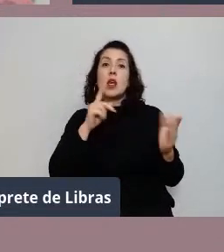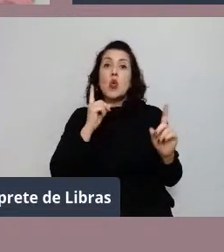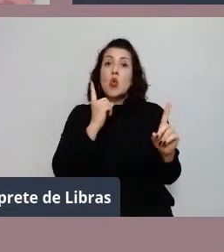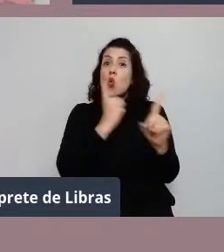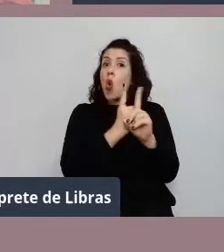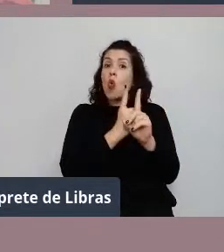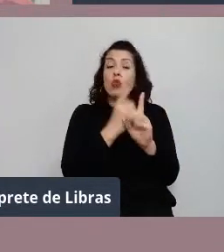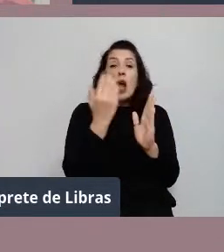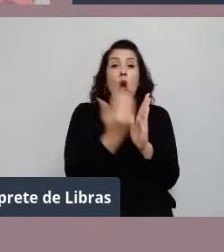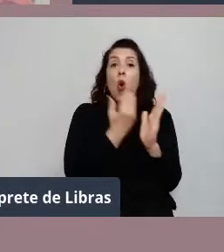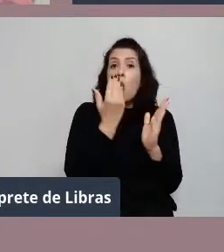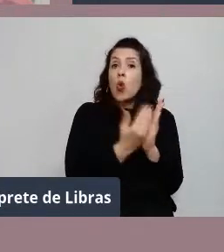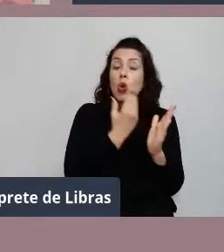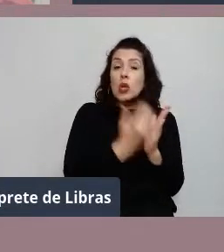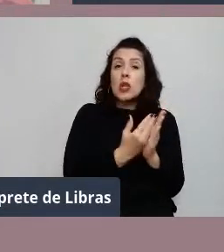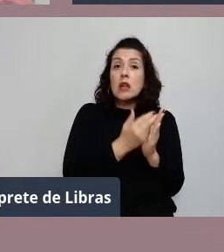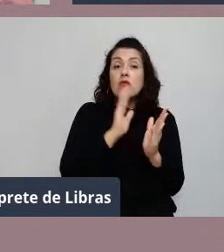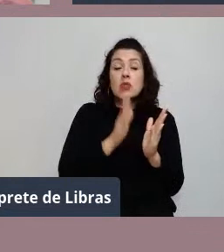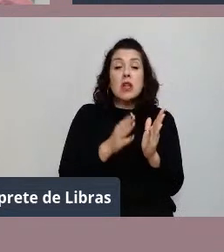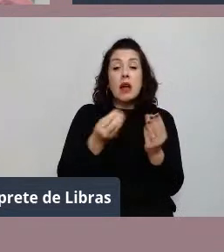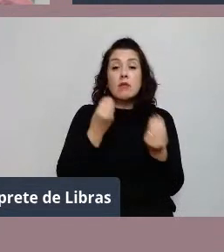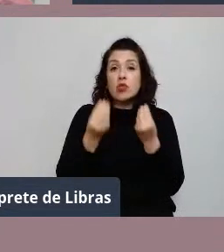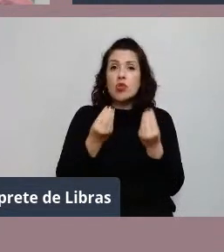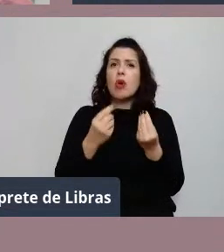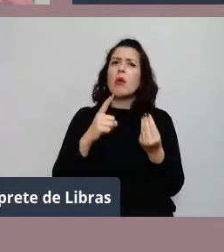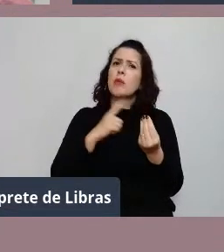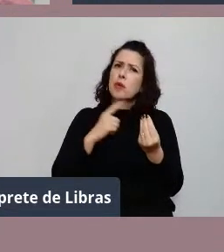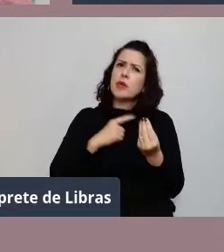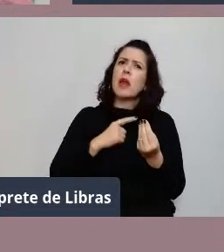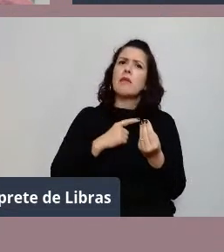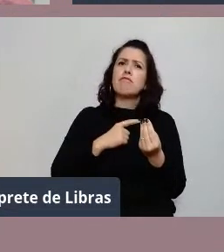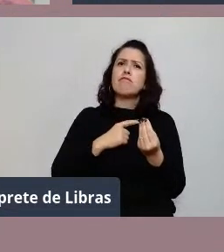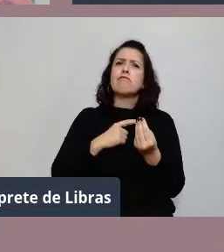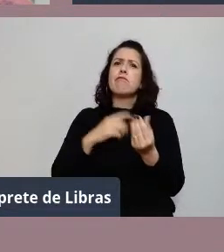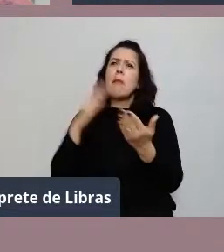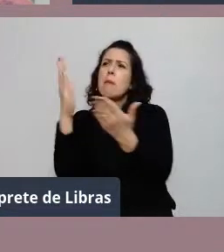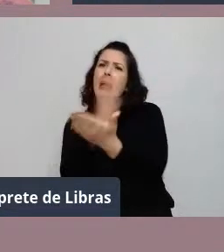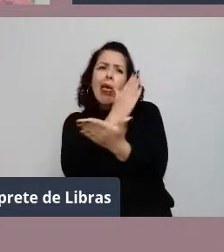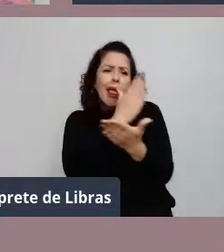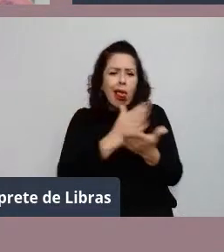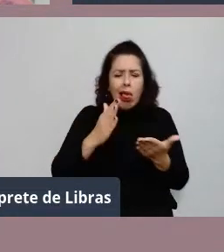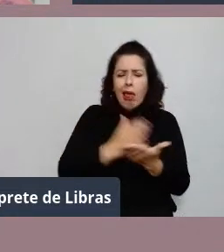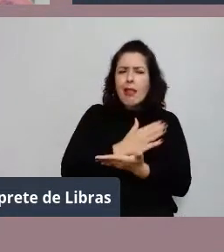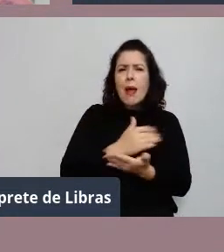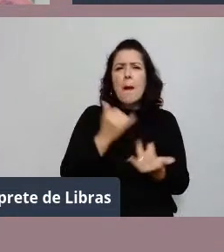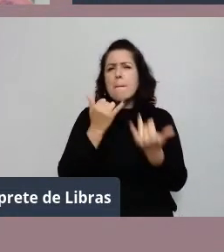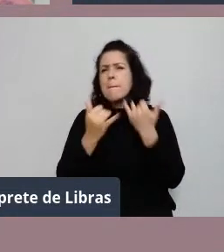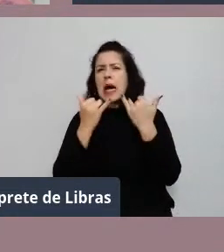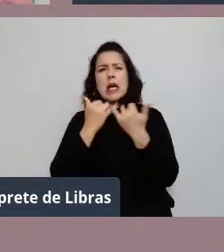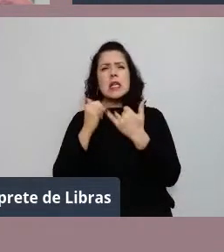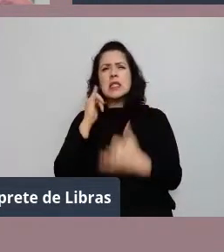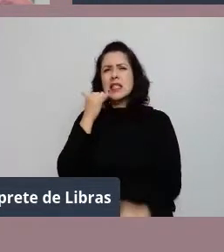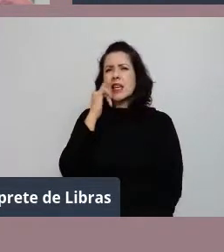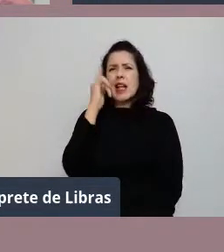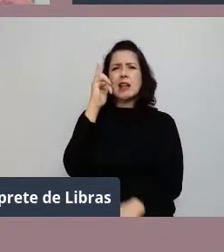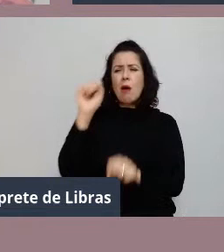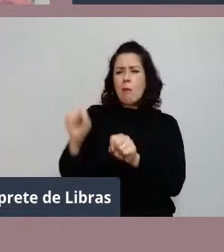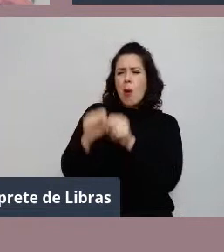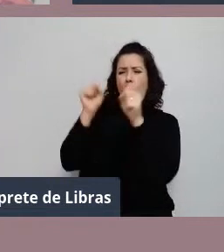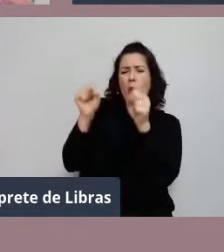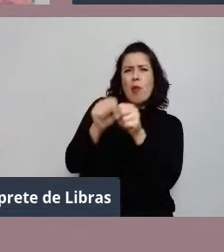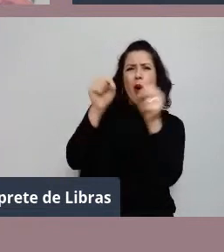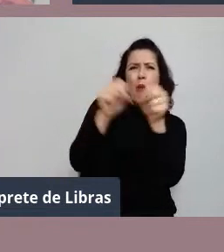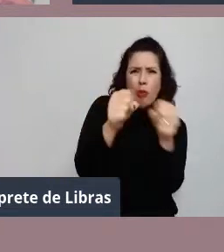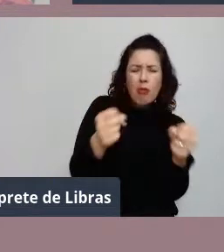gente já apontou aqui, né? Com muitos fragmentos por um lado e a narrativa contínua por outra. Realmente, essa